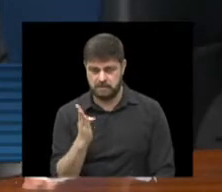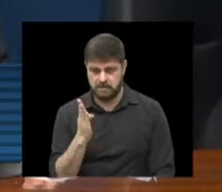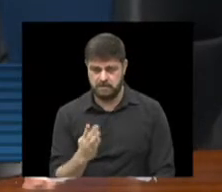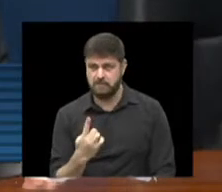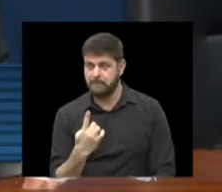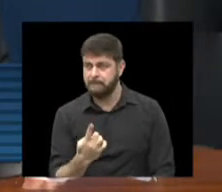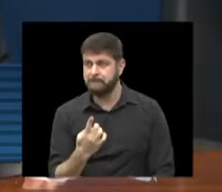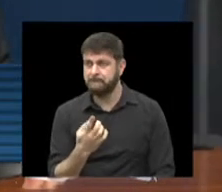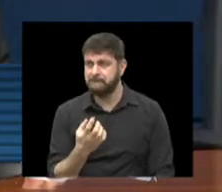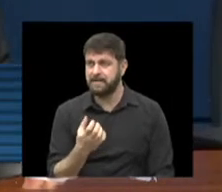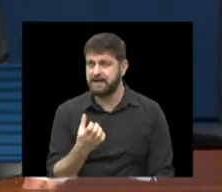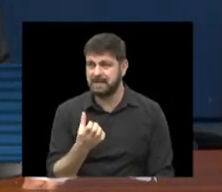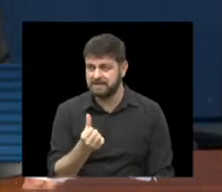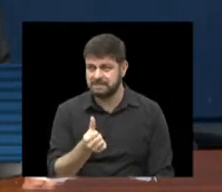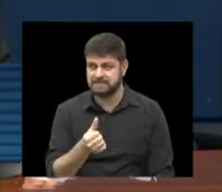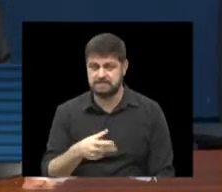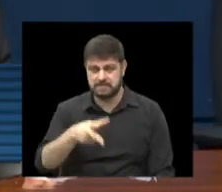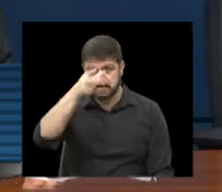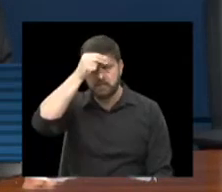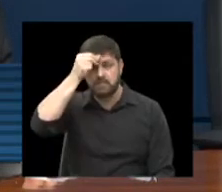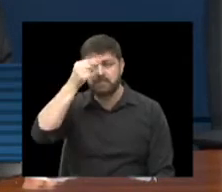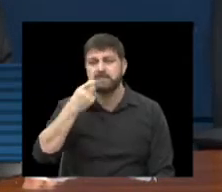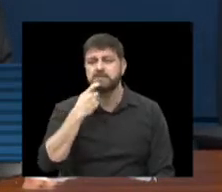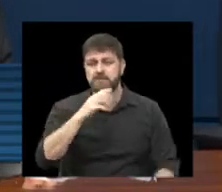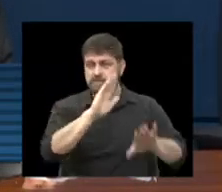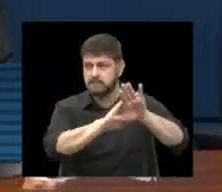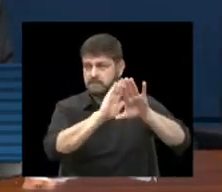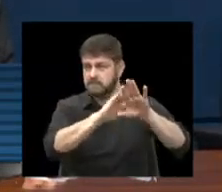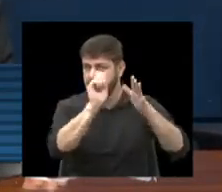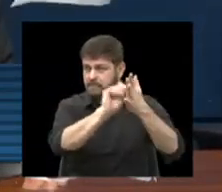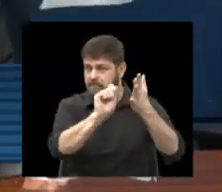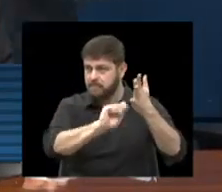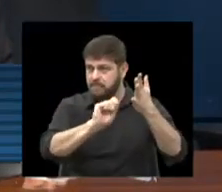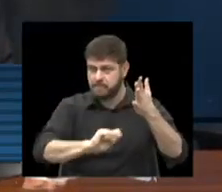devidamente aprovado. Item 4, primeira discussão e votação. Projeto de lei